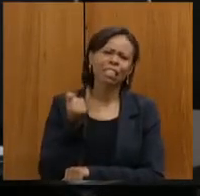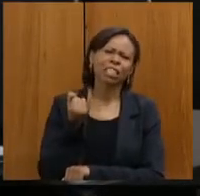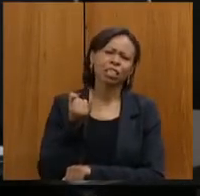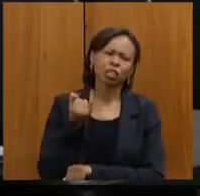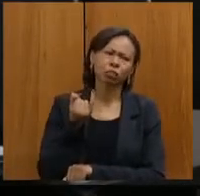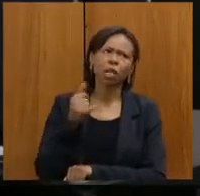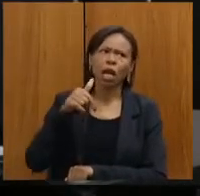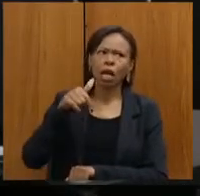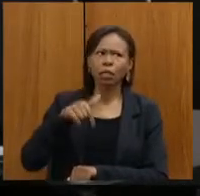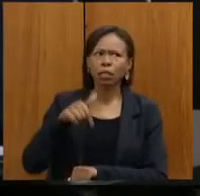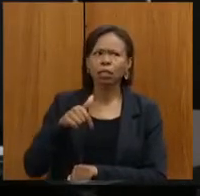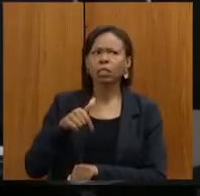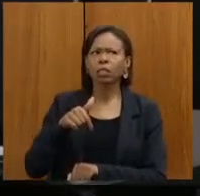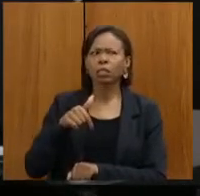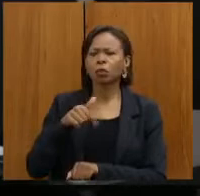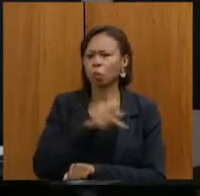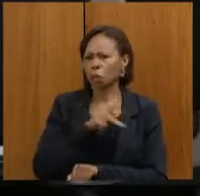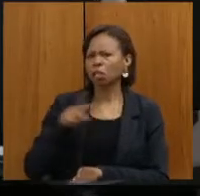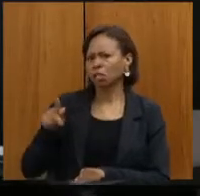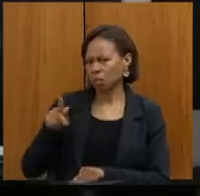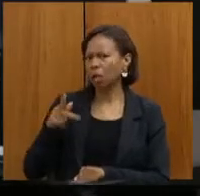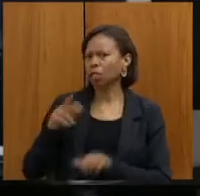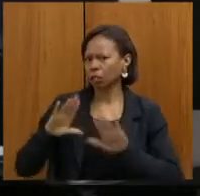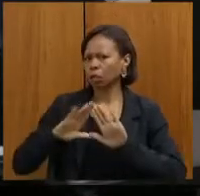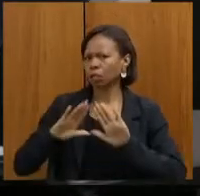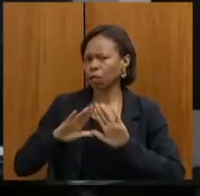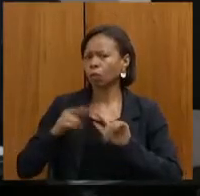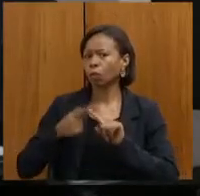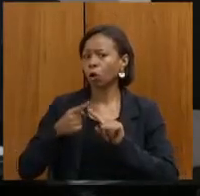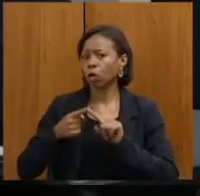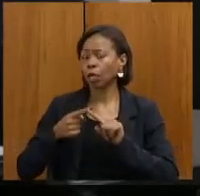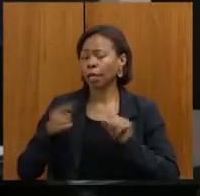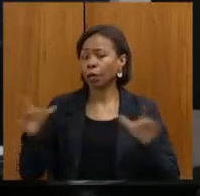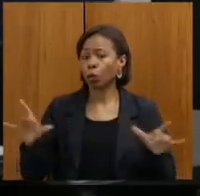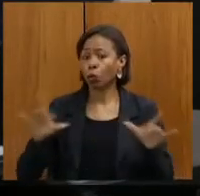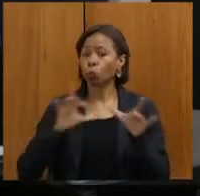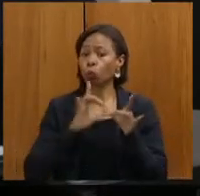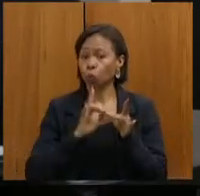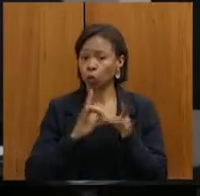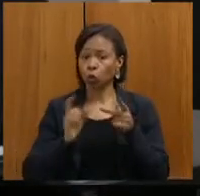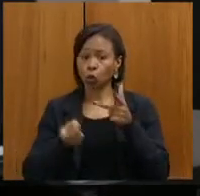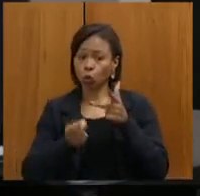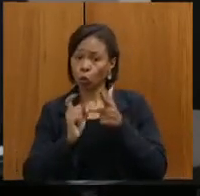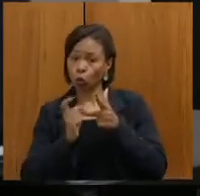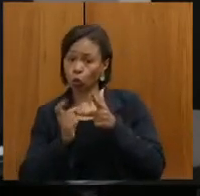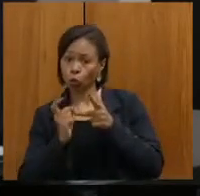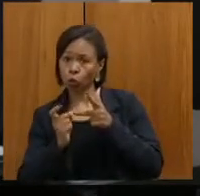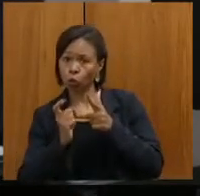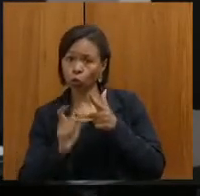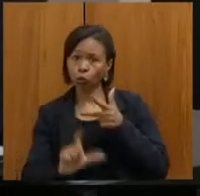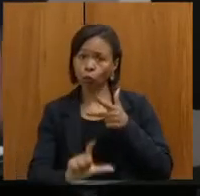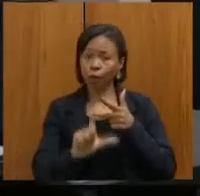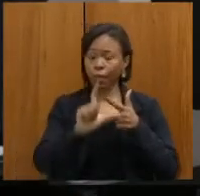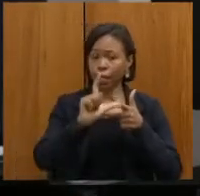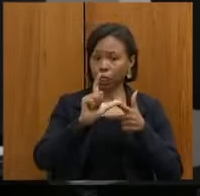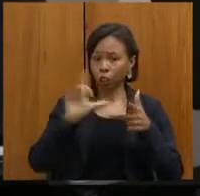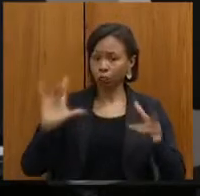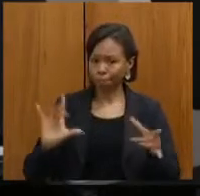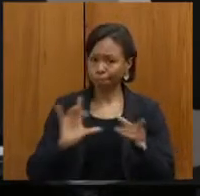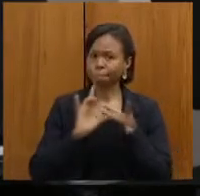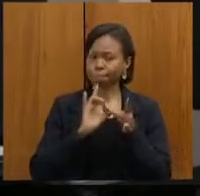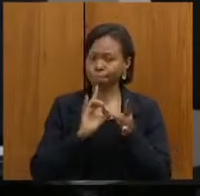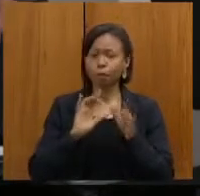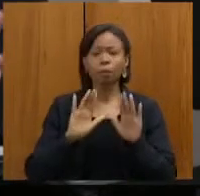ao longo dos - os mandatos em que estou aqui é o que aproxima o governo executivo o Executivo eo legislativo achei o sempre fundamental